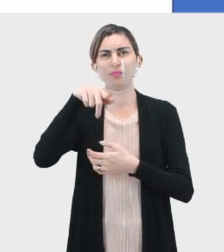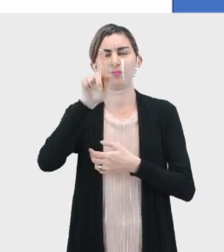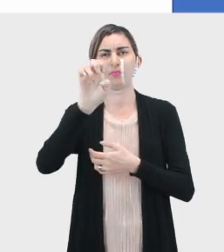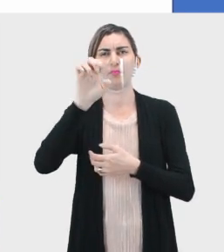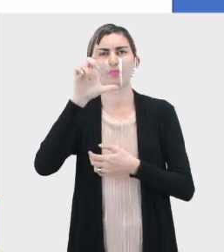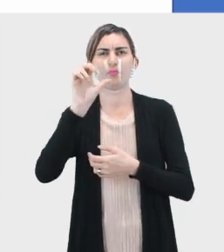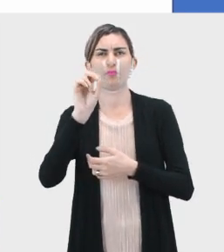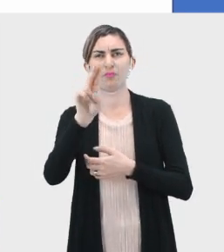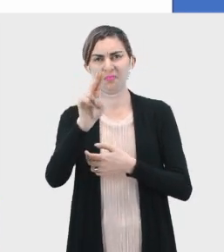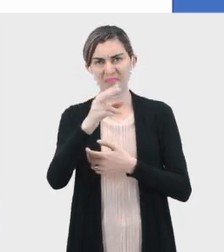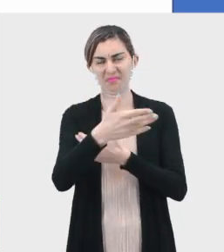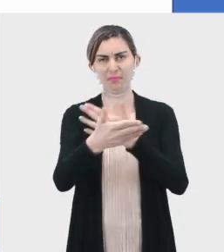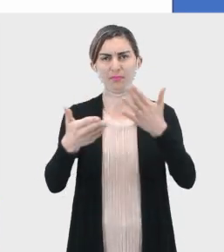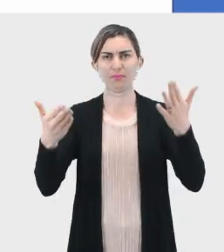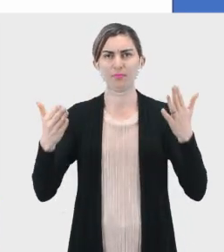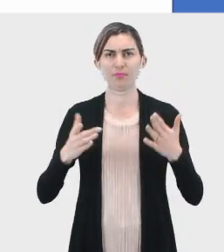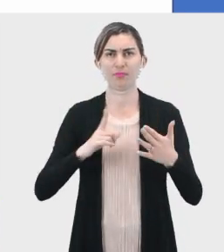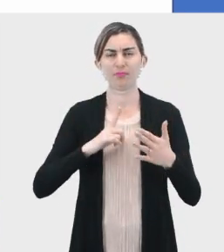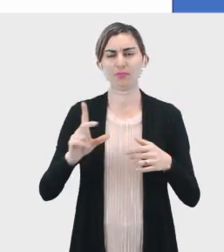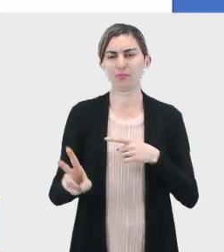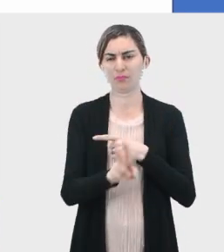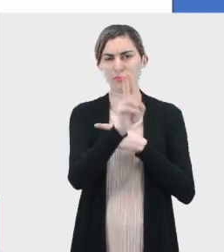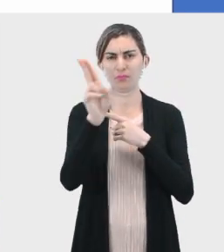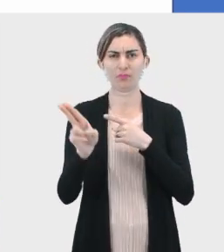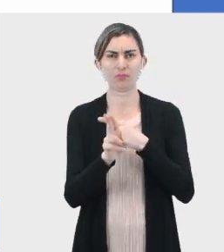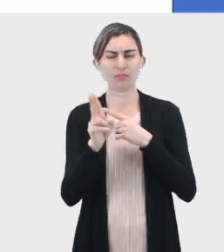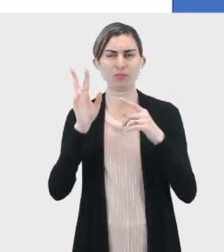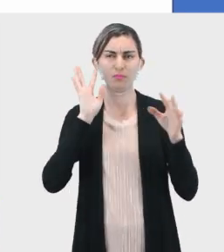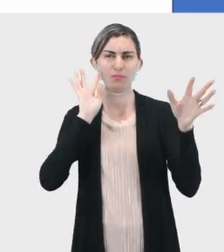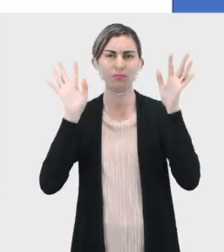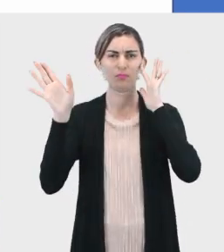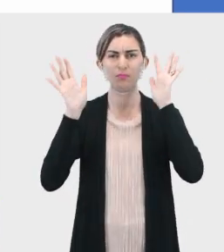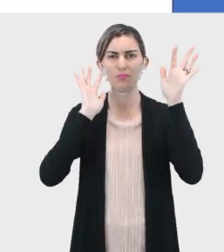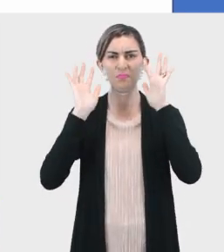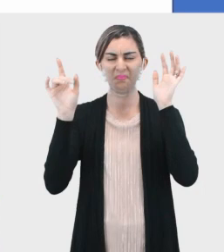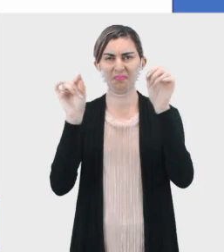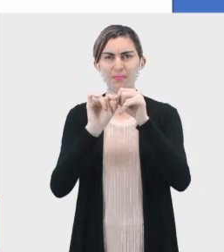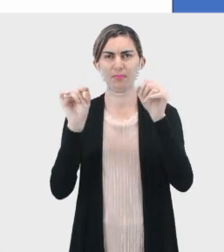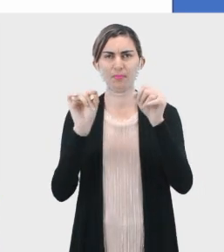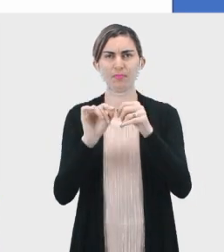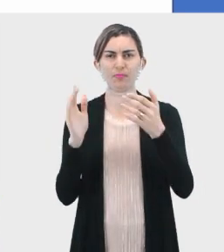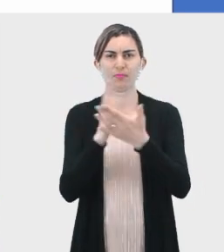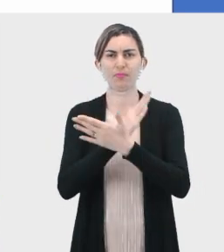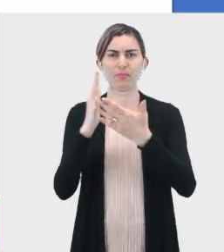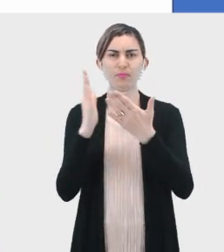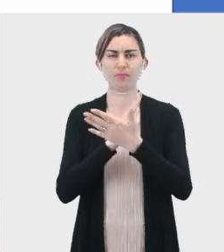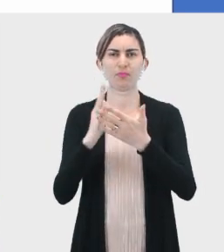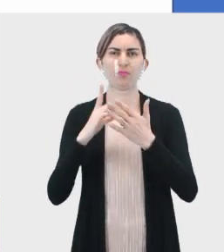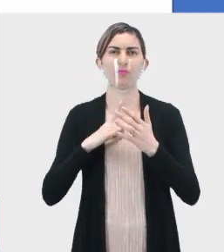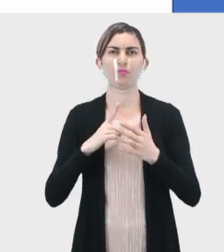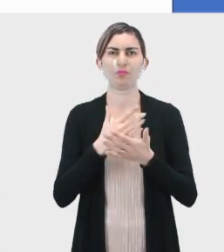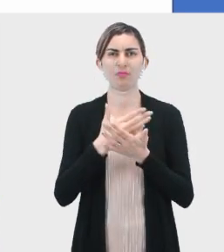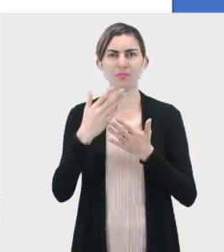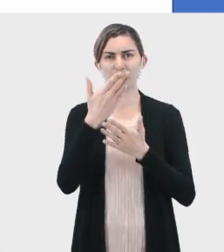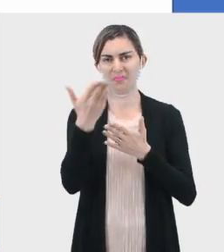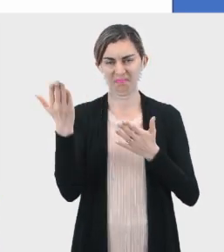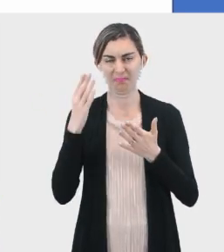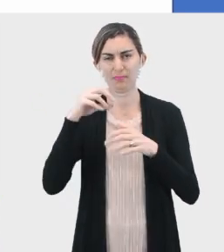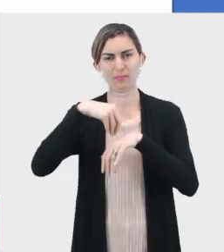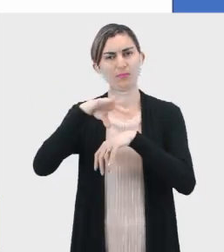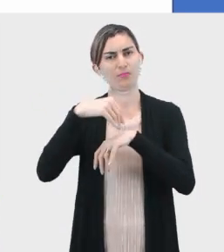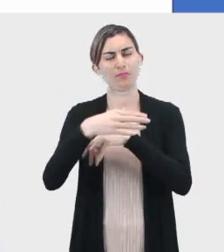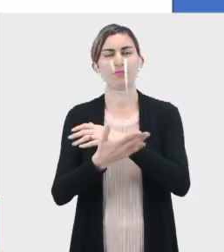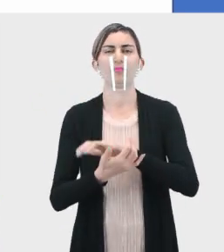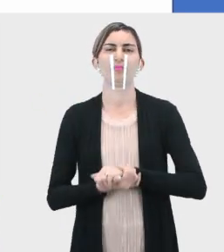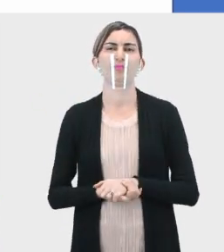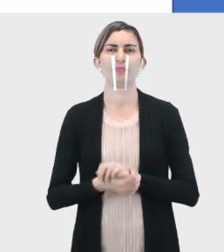Angelou. E aí a gente vai usar uma reflexão que nós fizemos sobre a Wonder Woman. O que